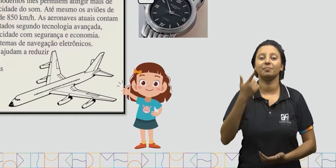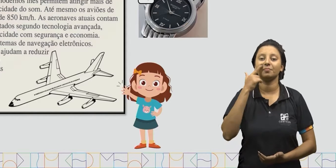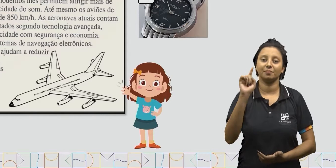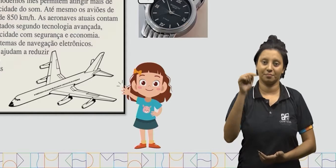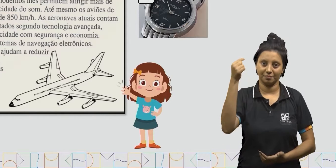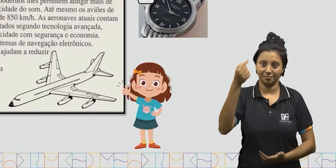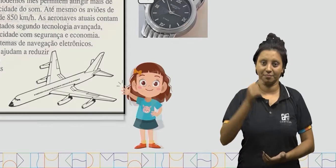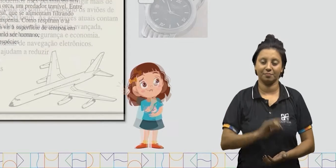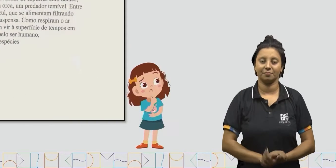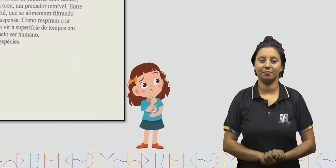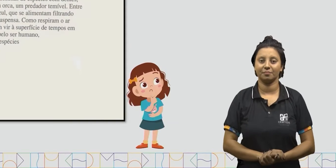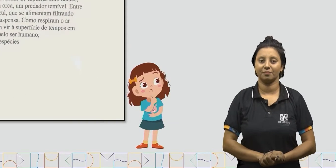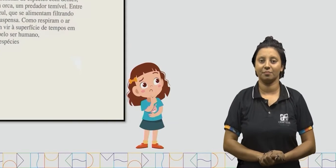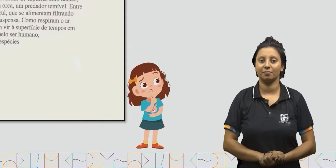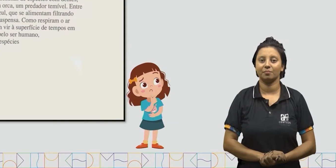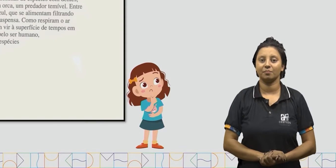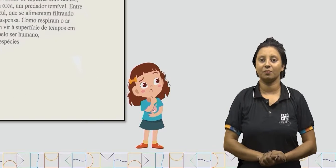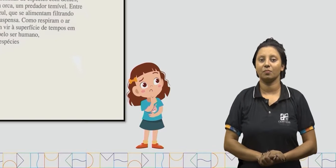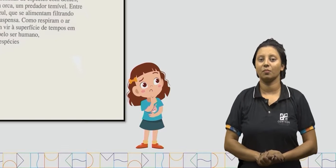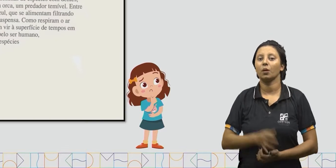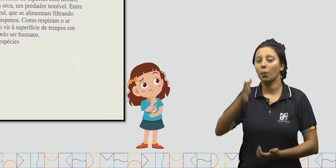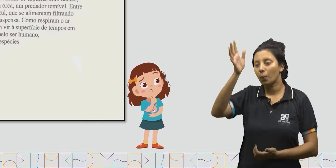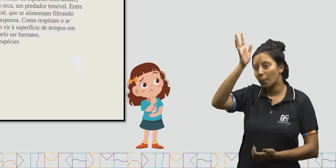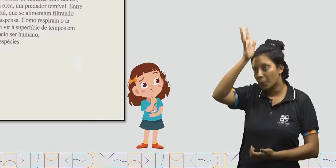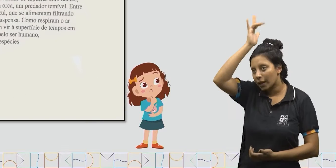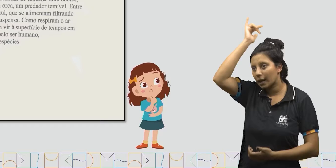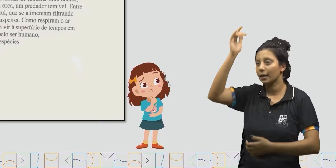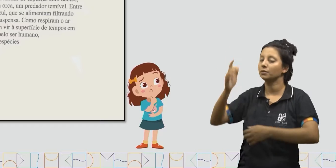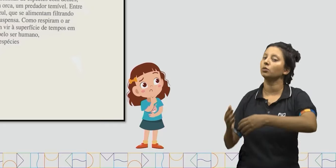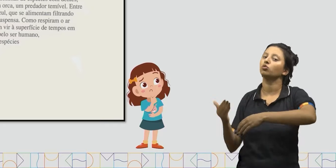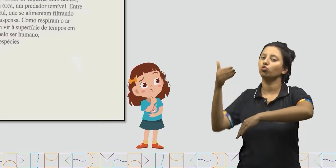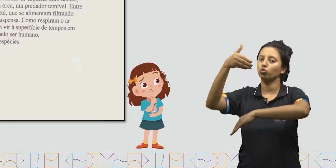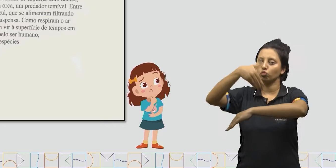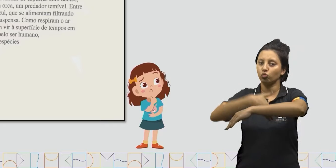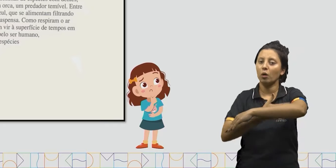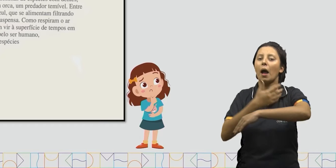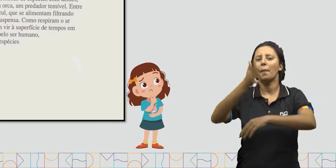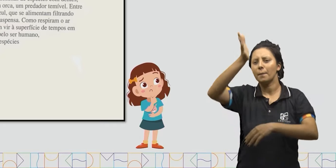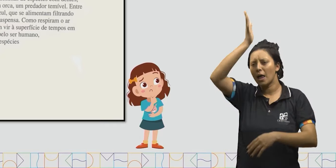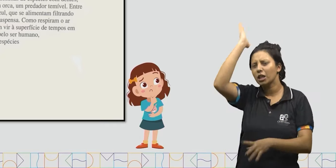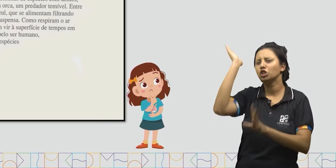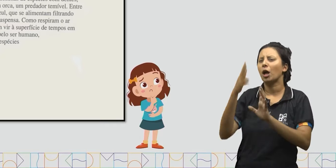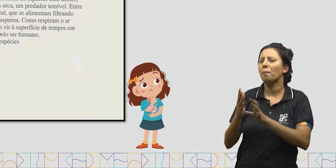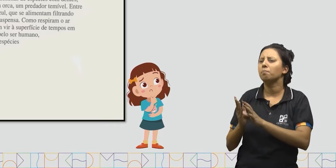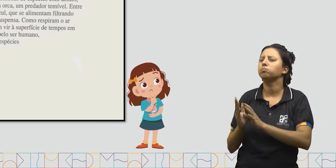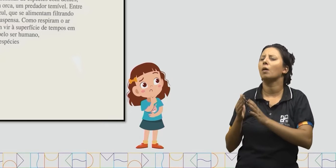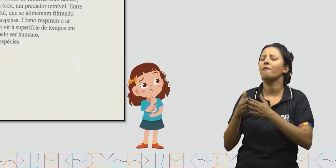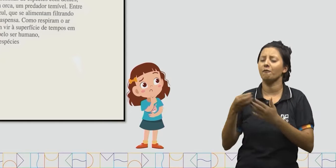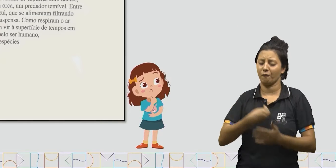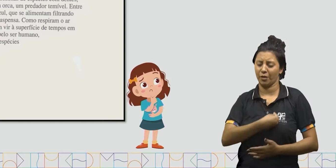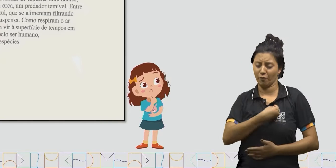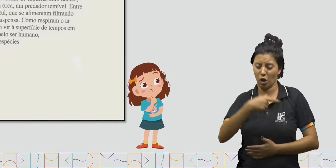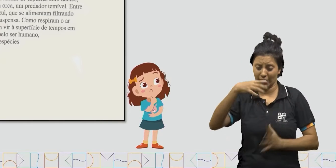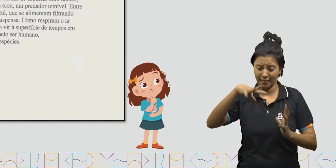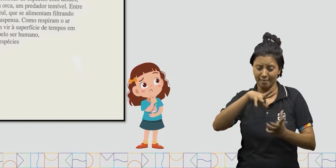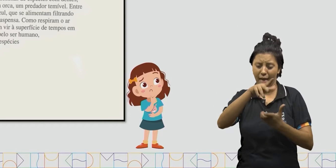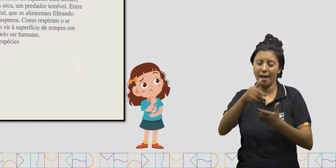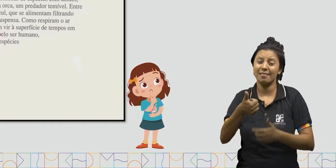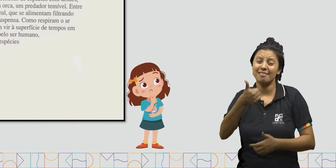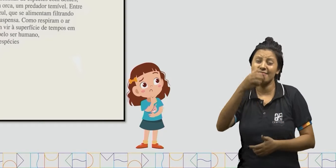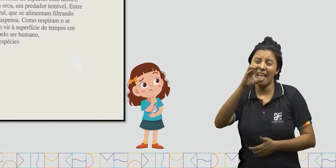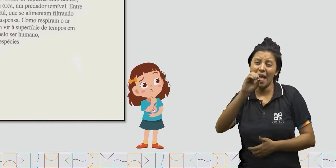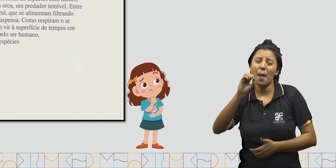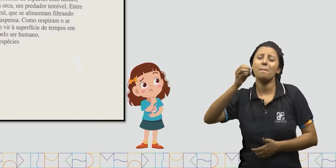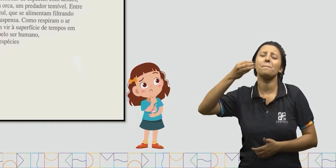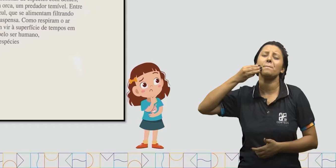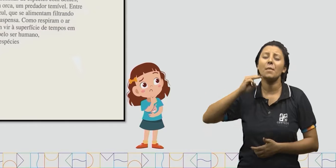próxima? Baleias e golfinhos. As baleias já nadavam pelos oceanos da Terra 10 milhões de anos antes